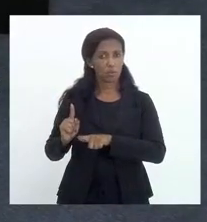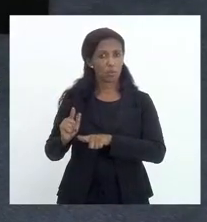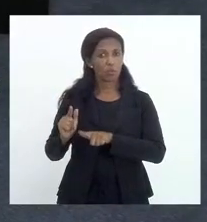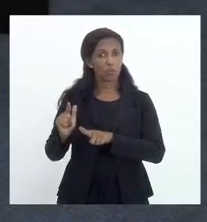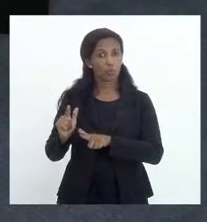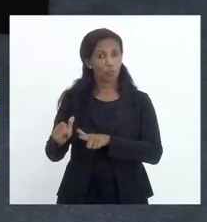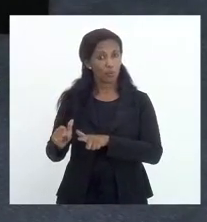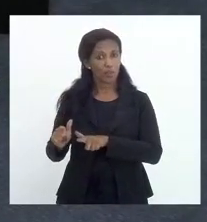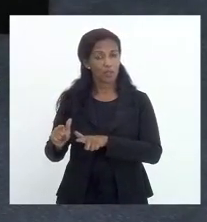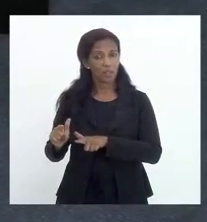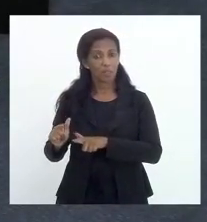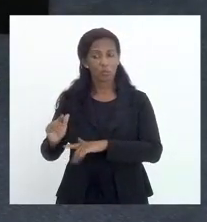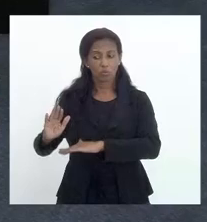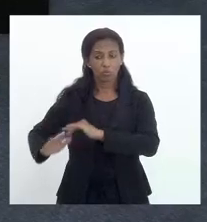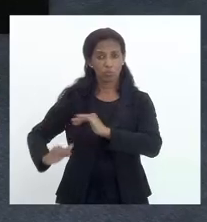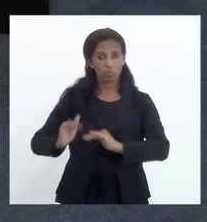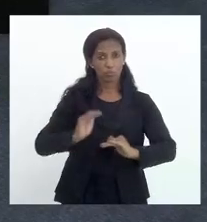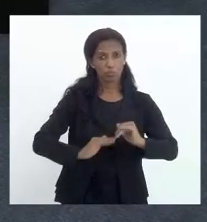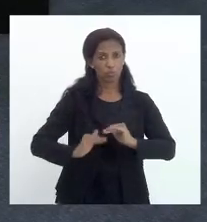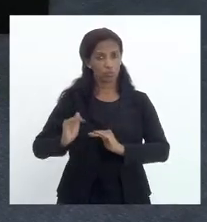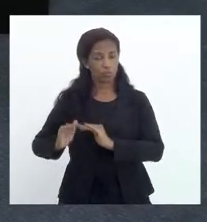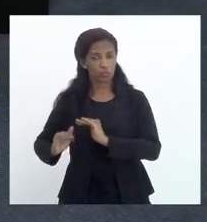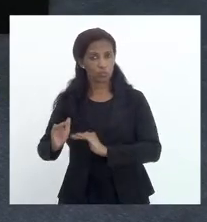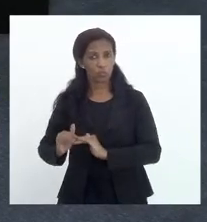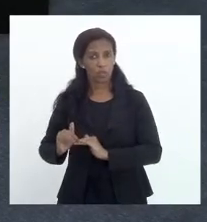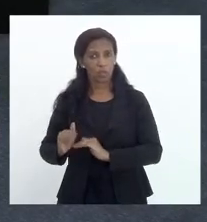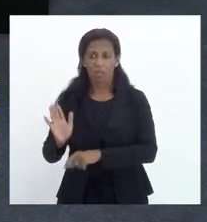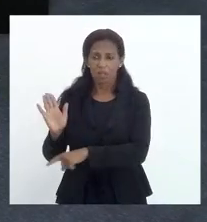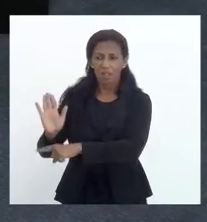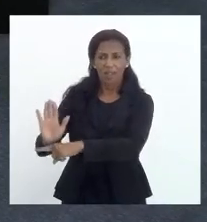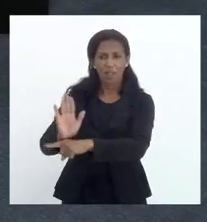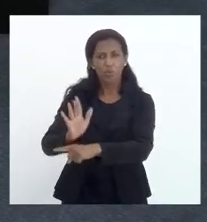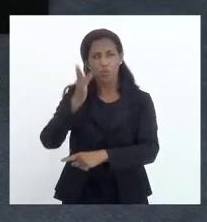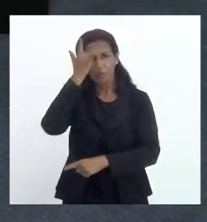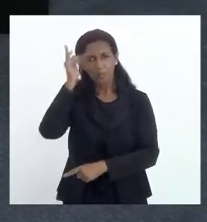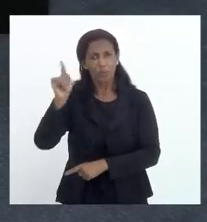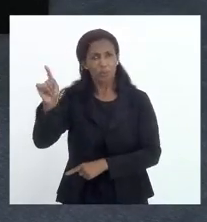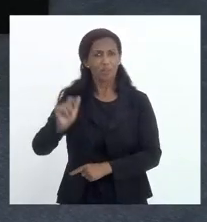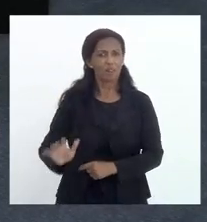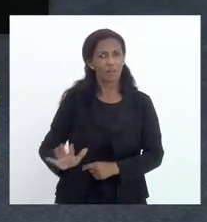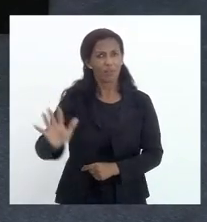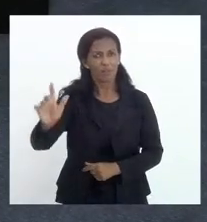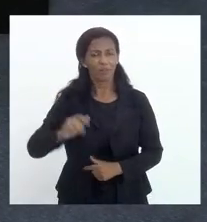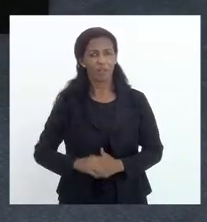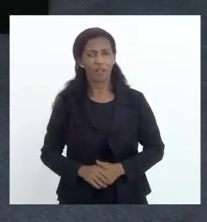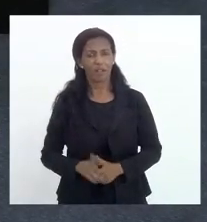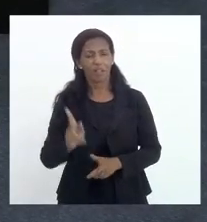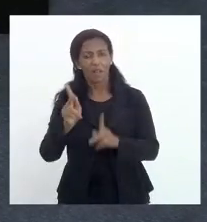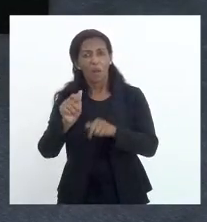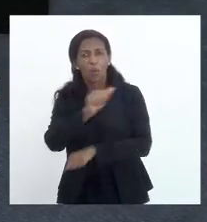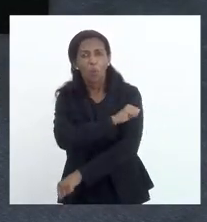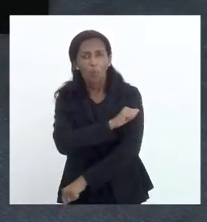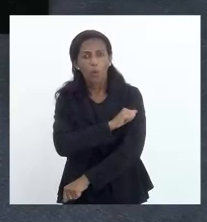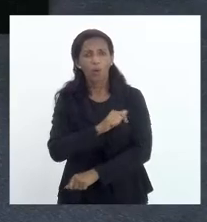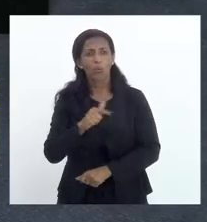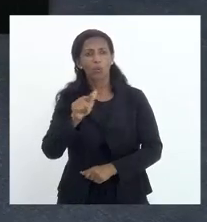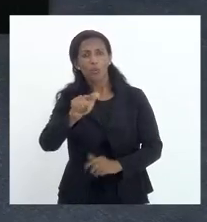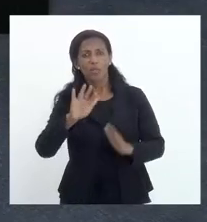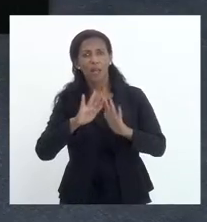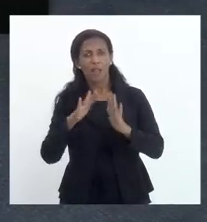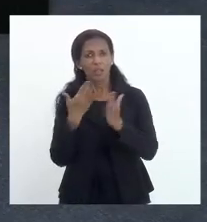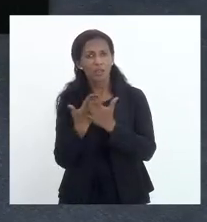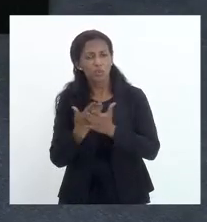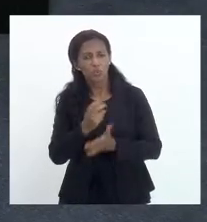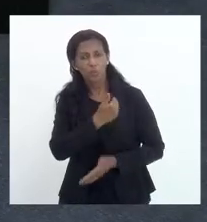serviços públicos. Os serviços que atendem a população que está na favela, a população, os alunos que estão indo para a escola pública,